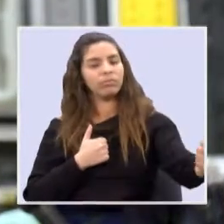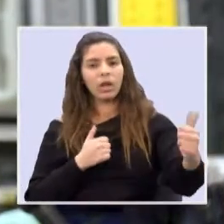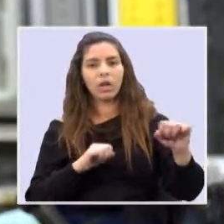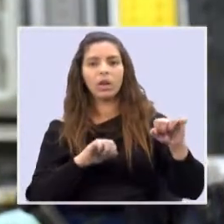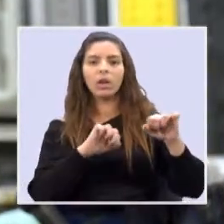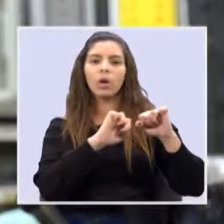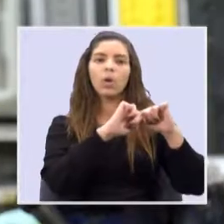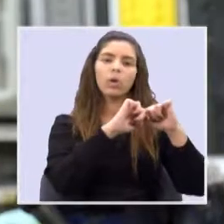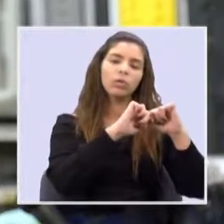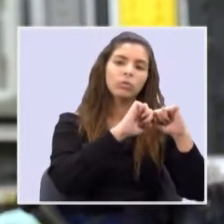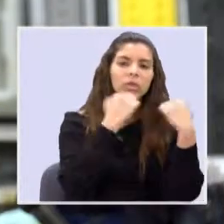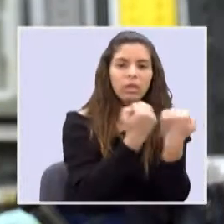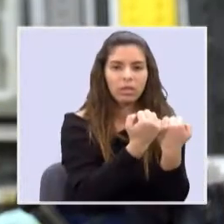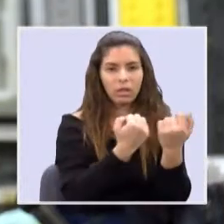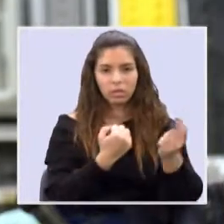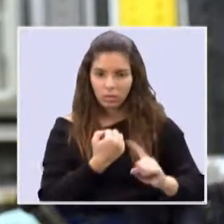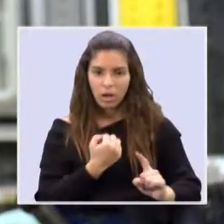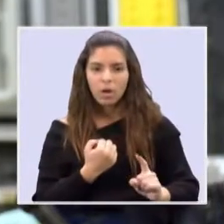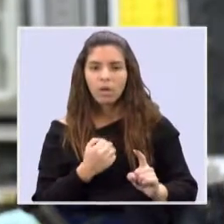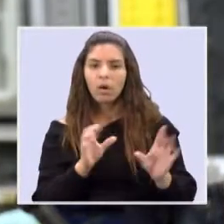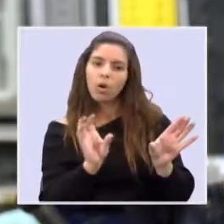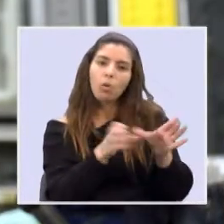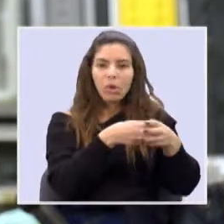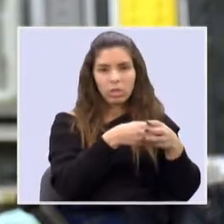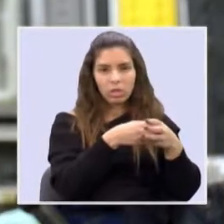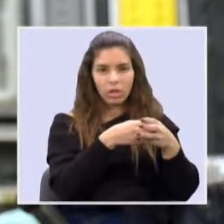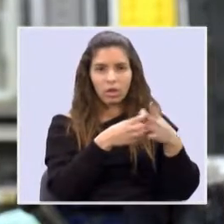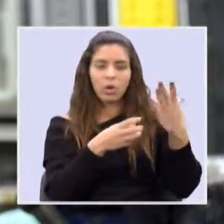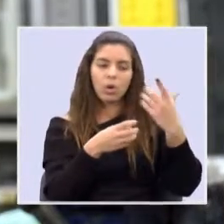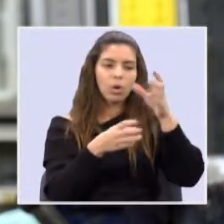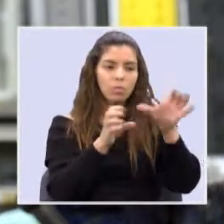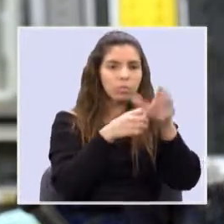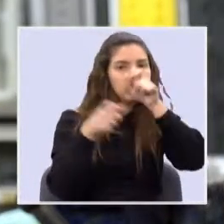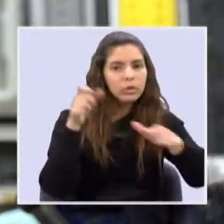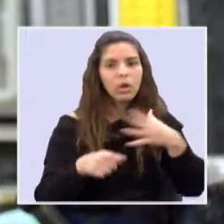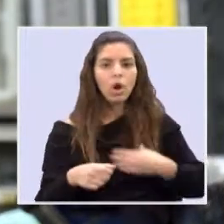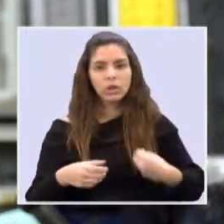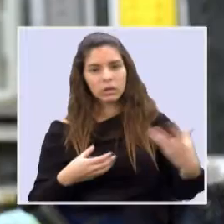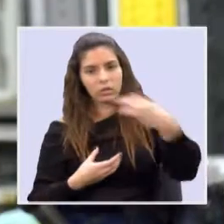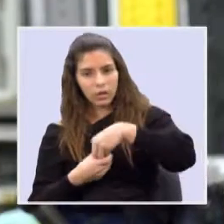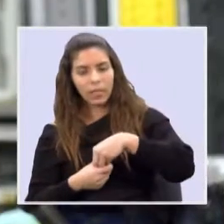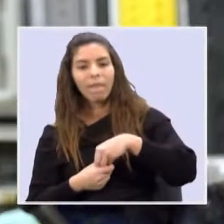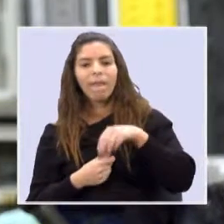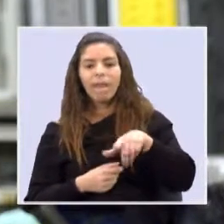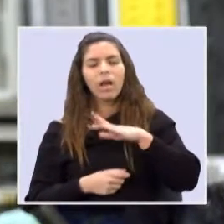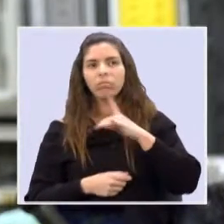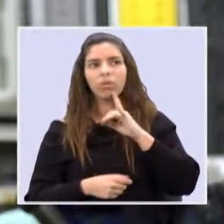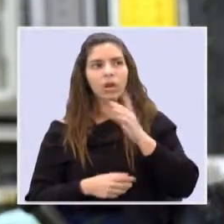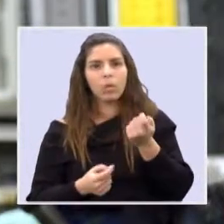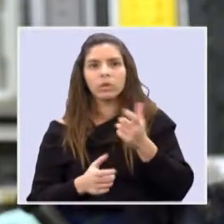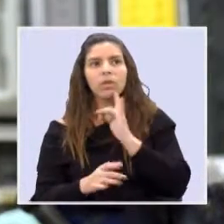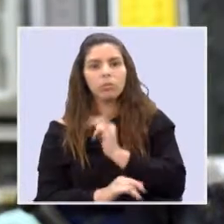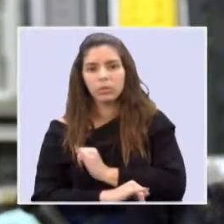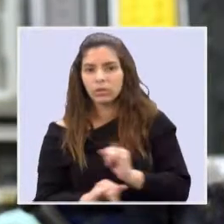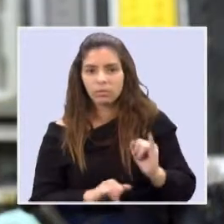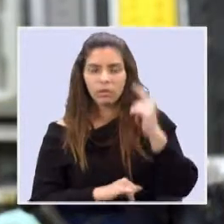da comunidade em que está inserido. E é, digamos, eu acho, penso eu pessoalmente, impossível pensar